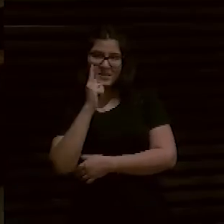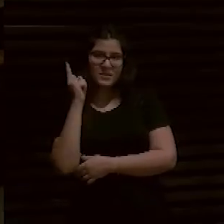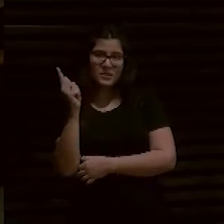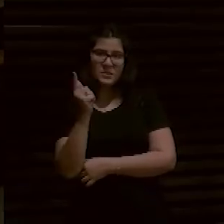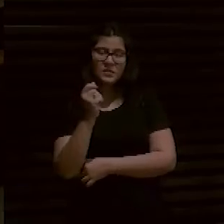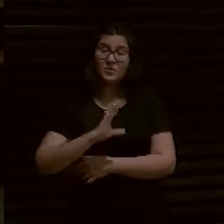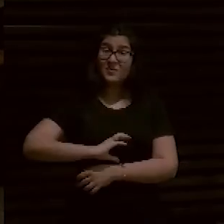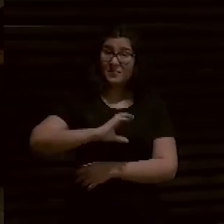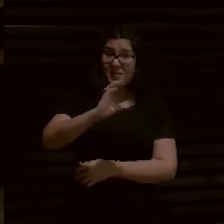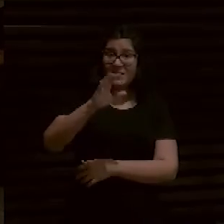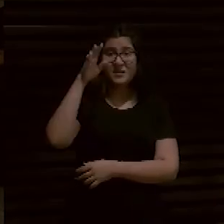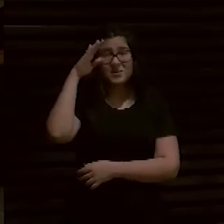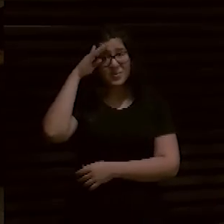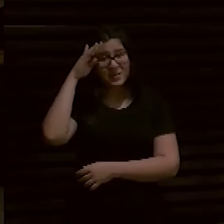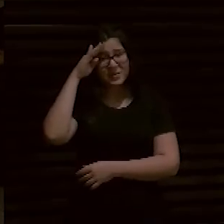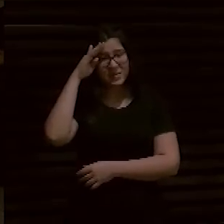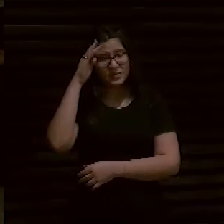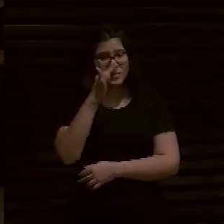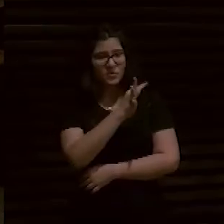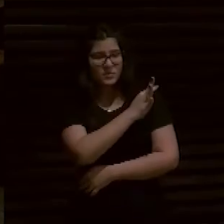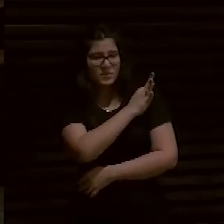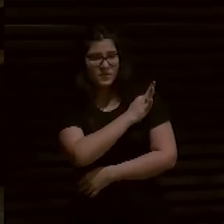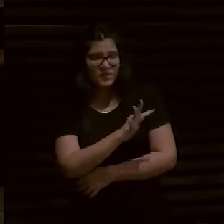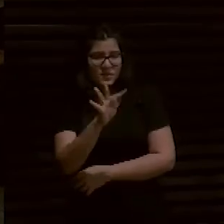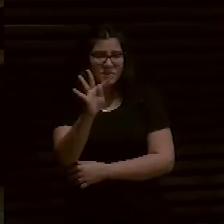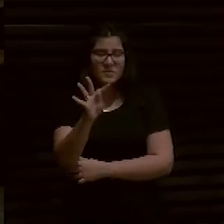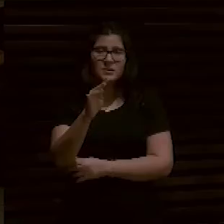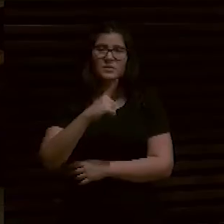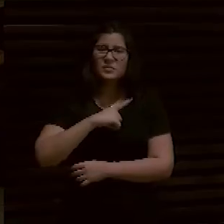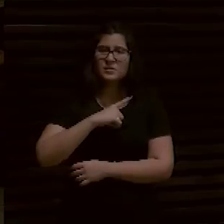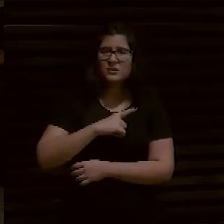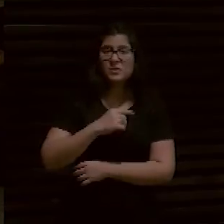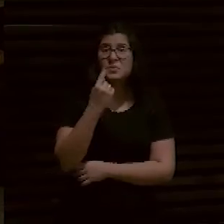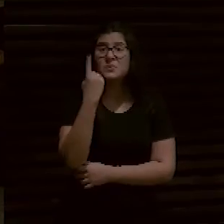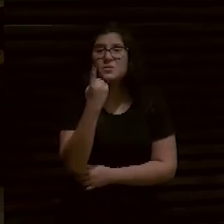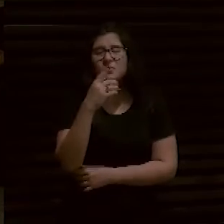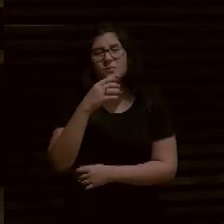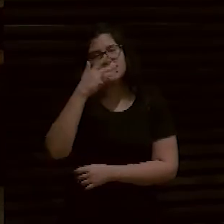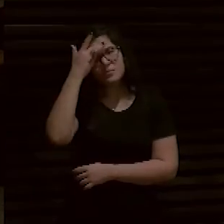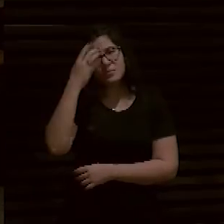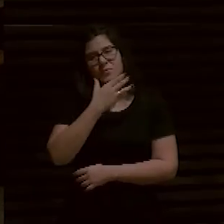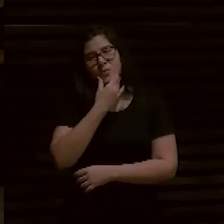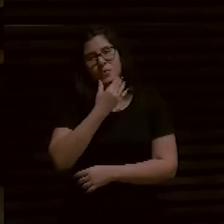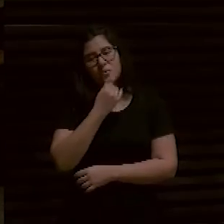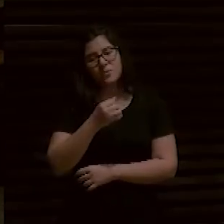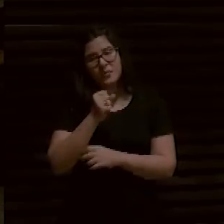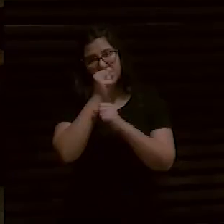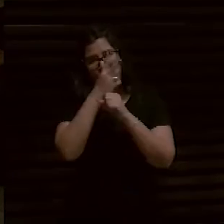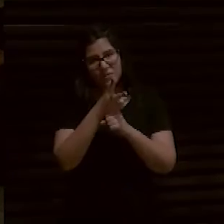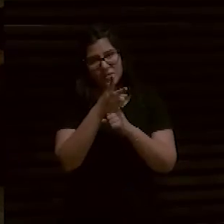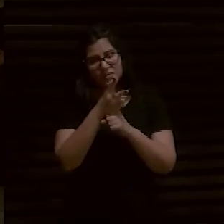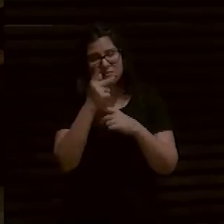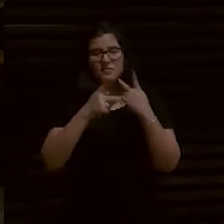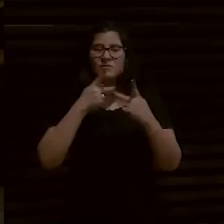exército dos filisteus tinha em um homem forte. de modo a dizer que,